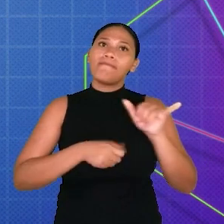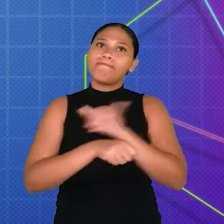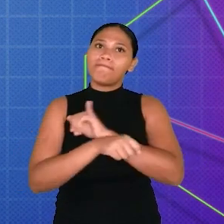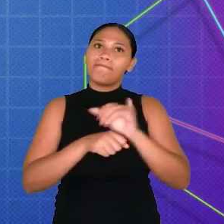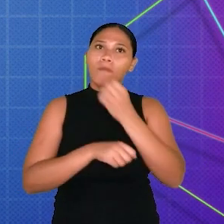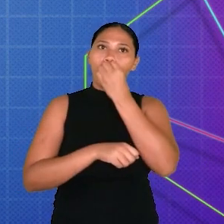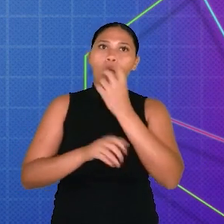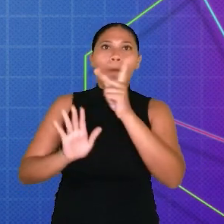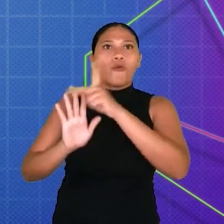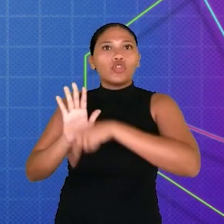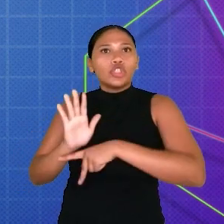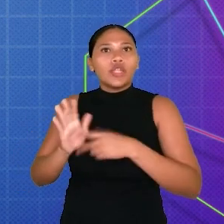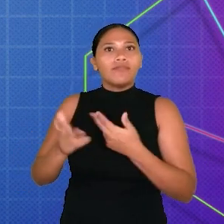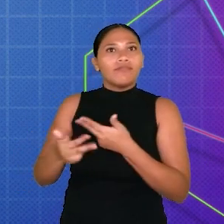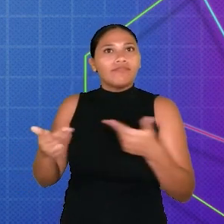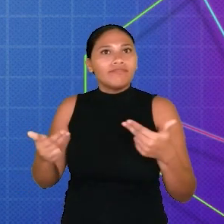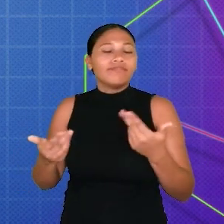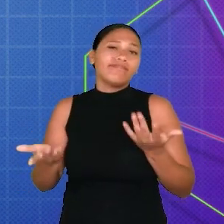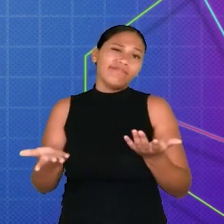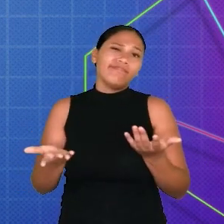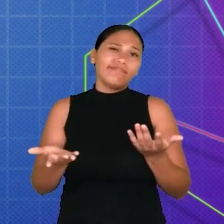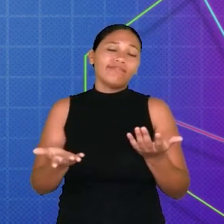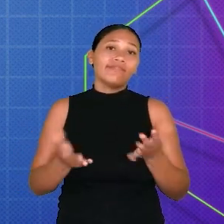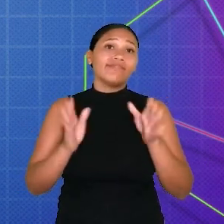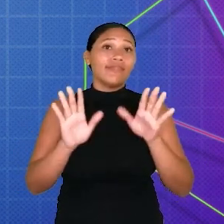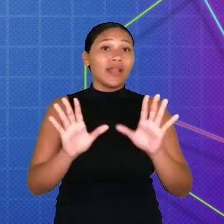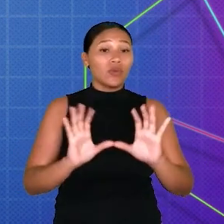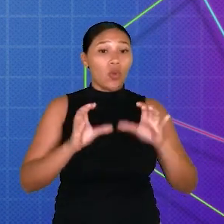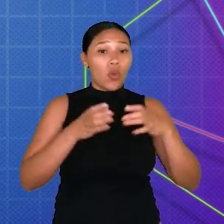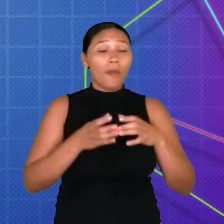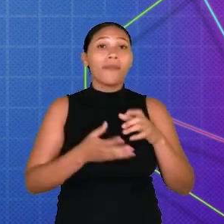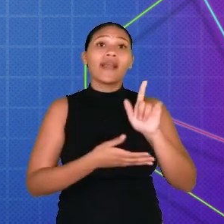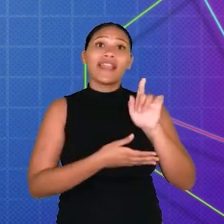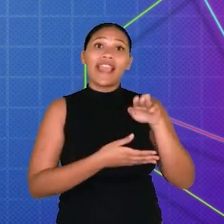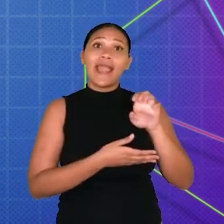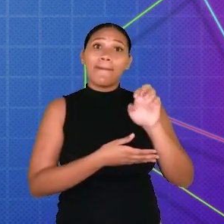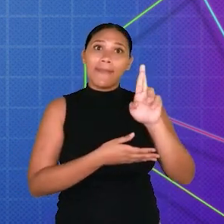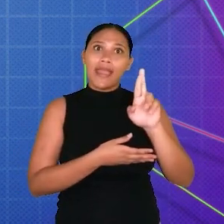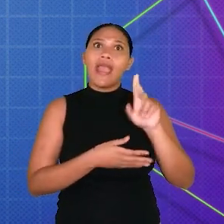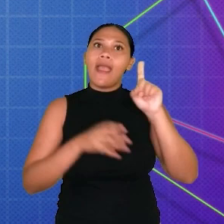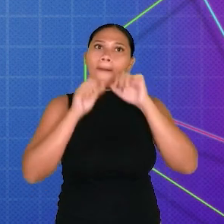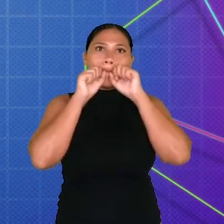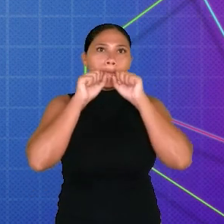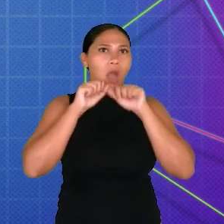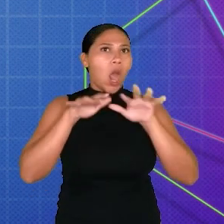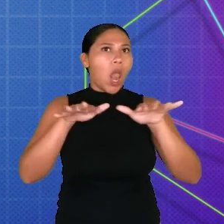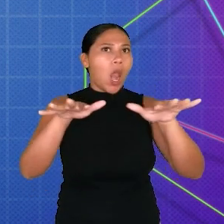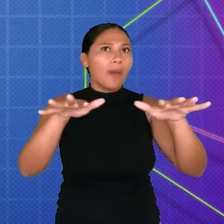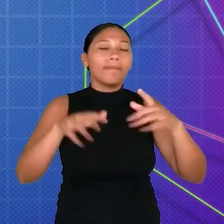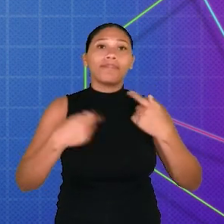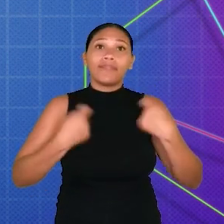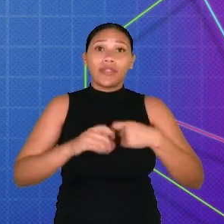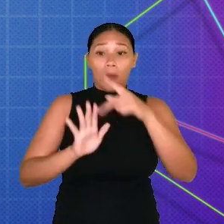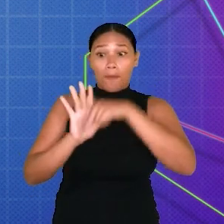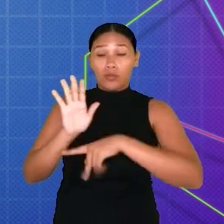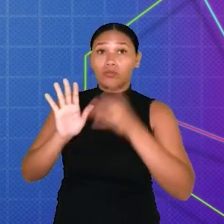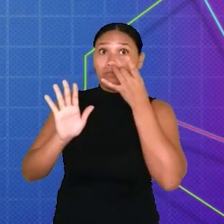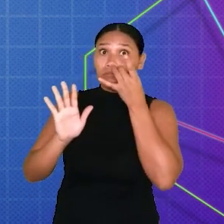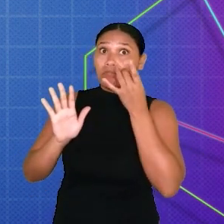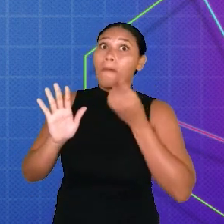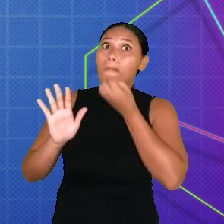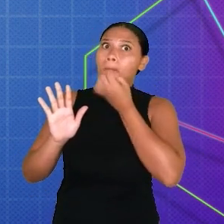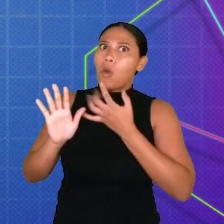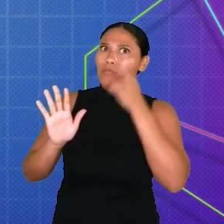bom jeito de tirar do papel projetos independentes, mas a comunidade gamer é bastante viral, precisaria de um projeto convincente